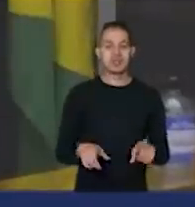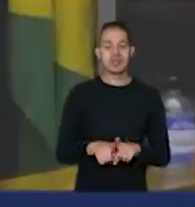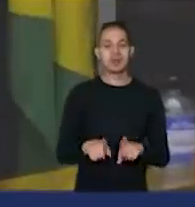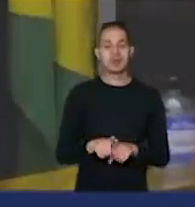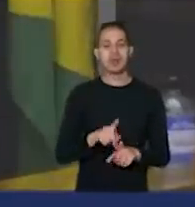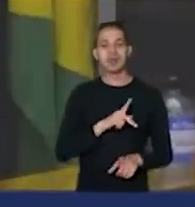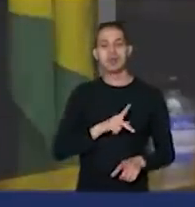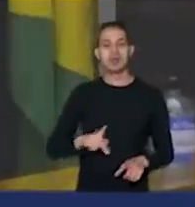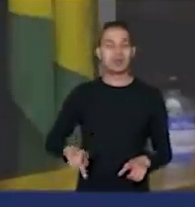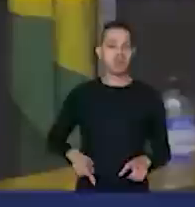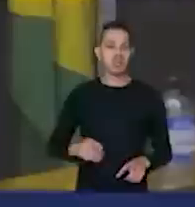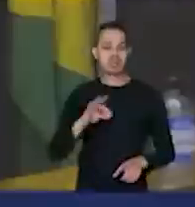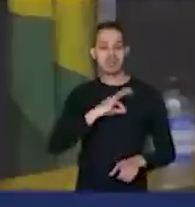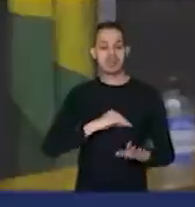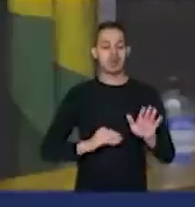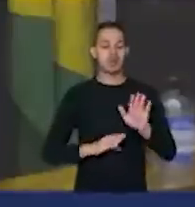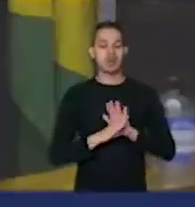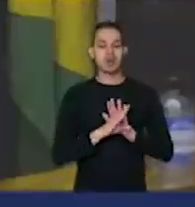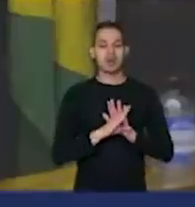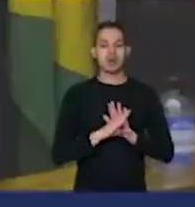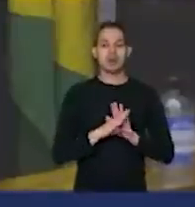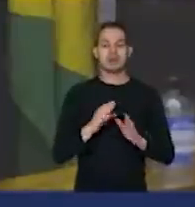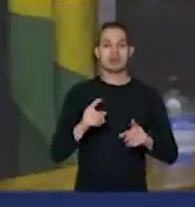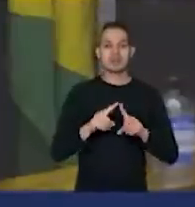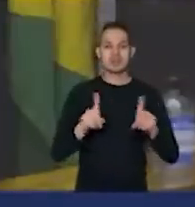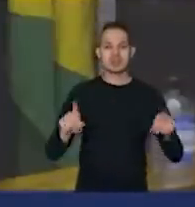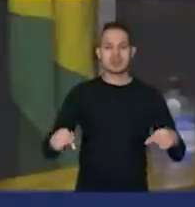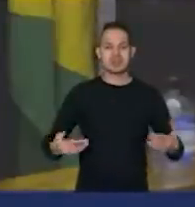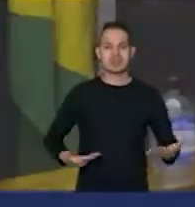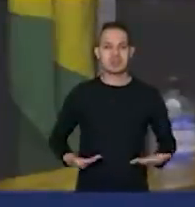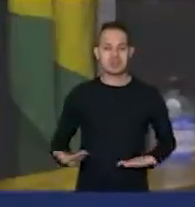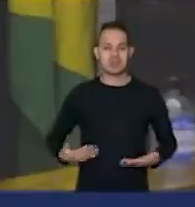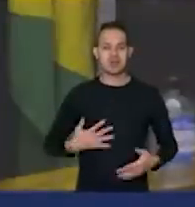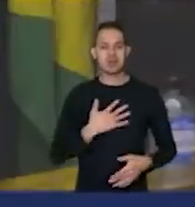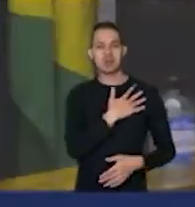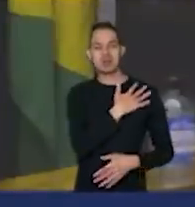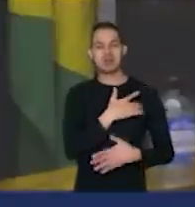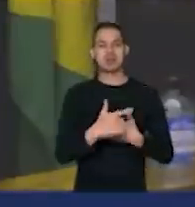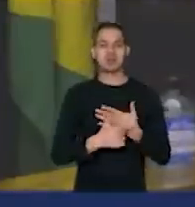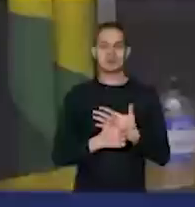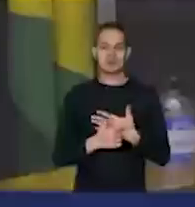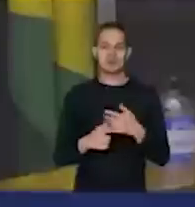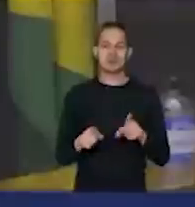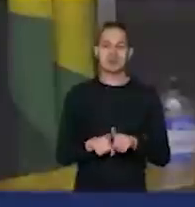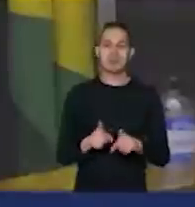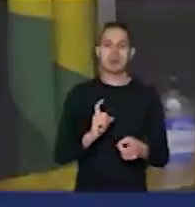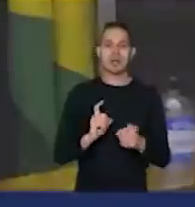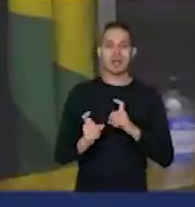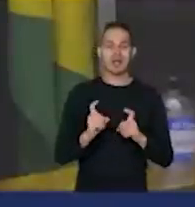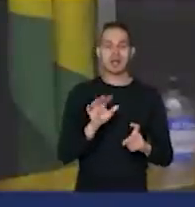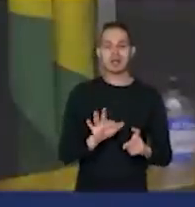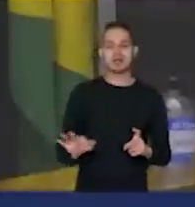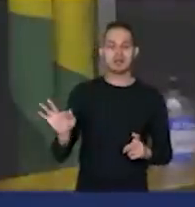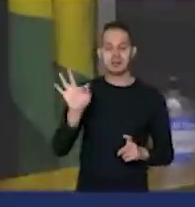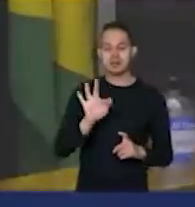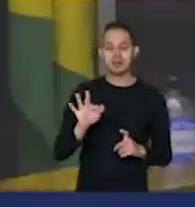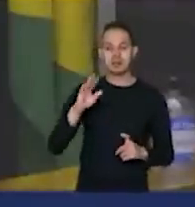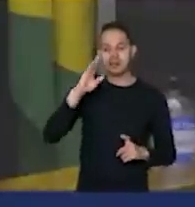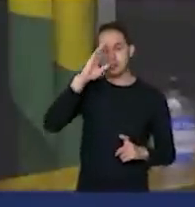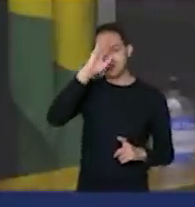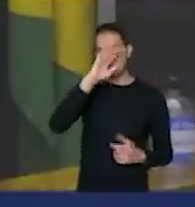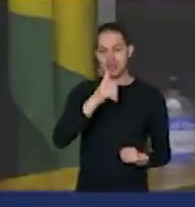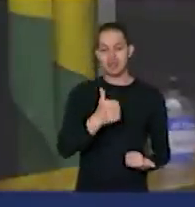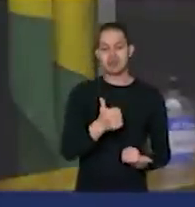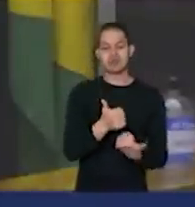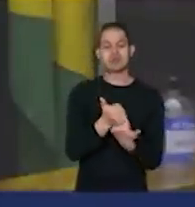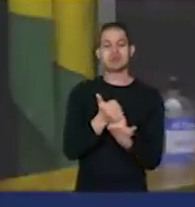próprio, deu a todos os milhares de servidores militares que acumulam cargos também na administração federal, este auxílio,